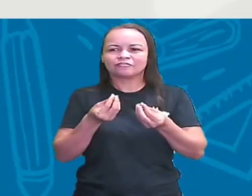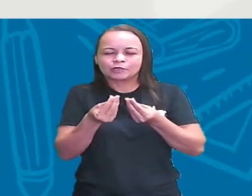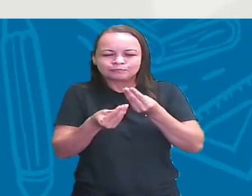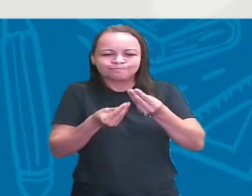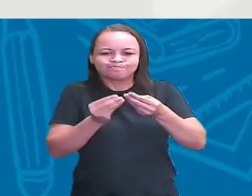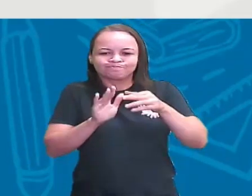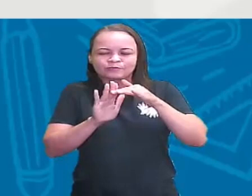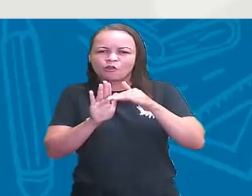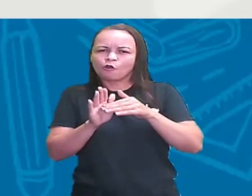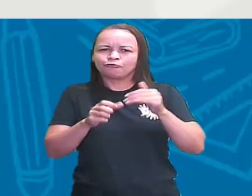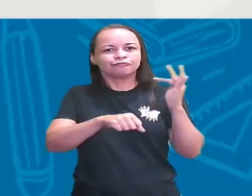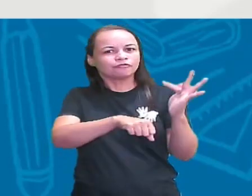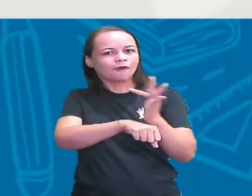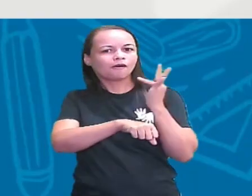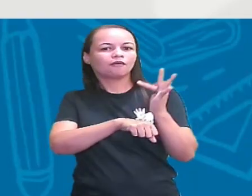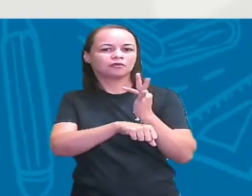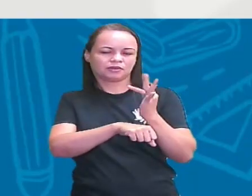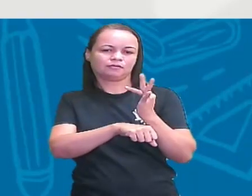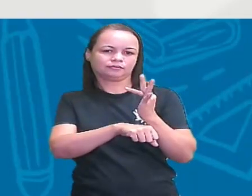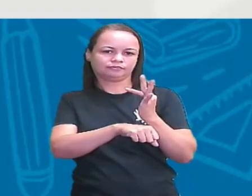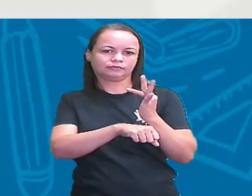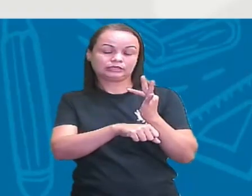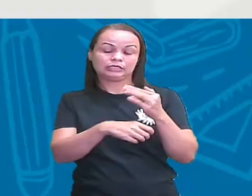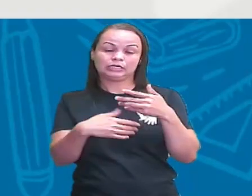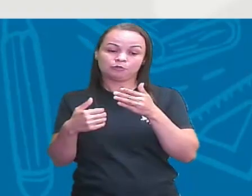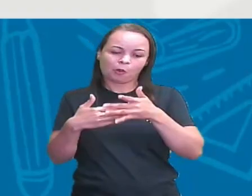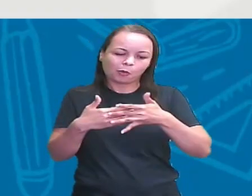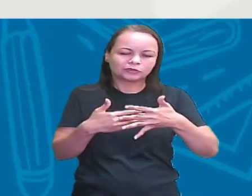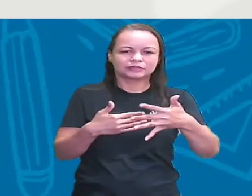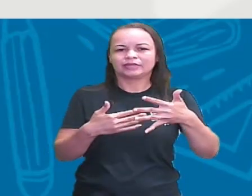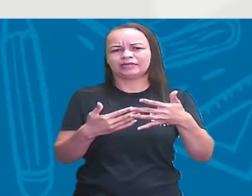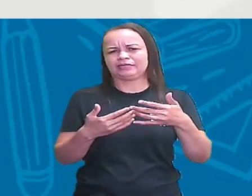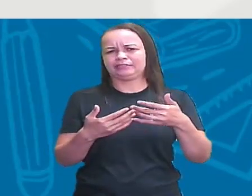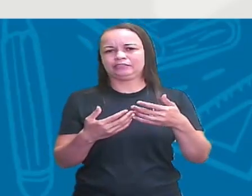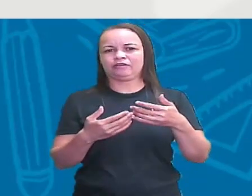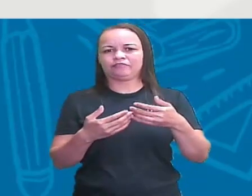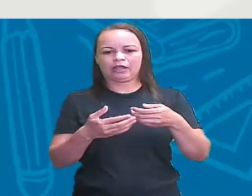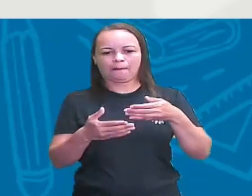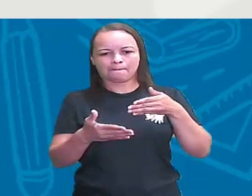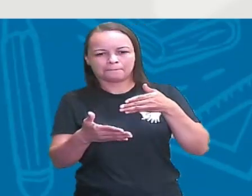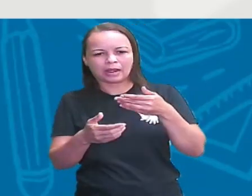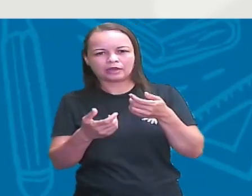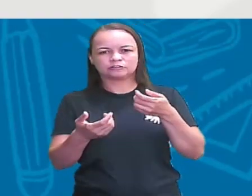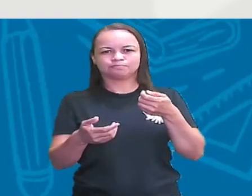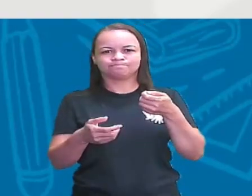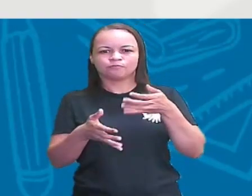muito formal e, por conseguinte, vai ficar algo muito mecânico, né?